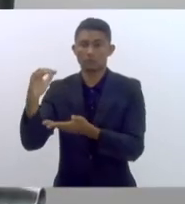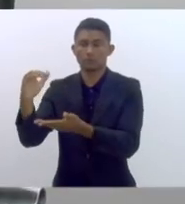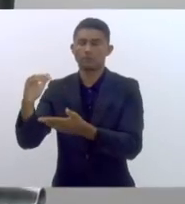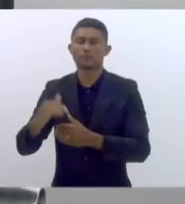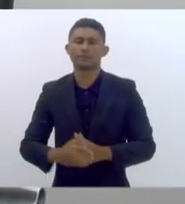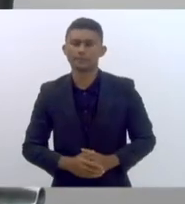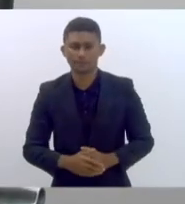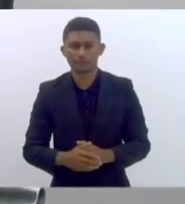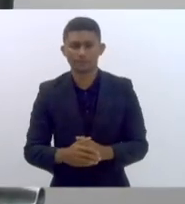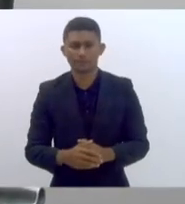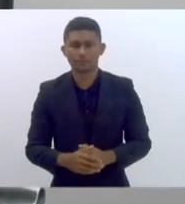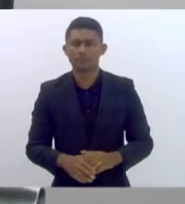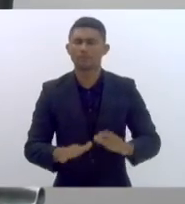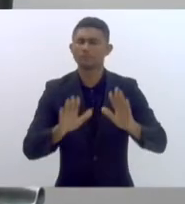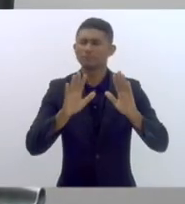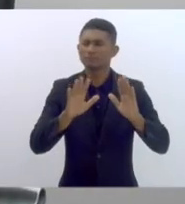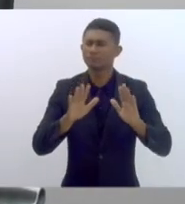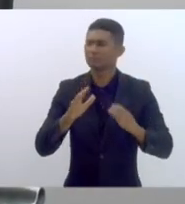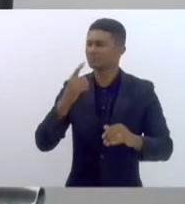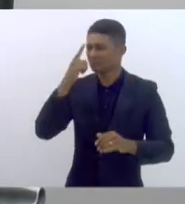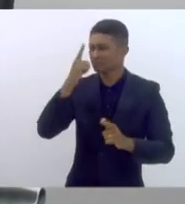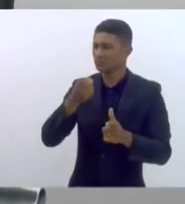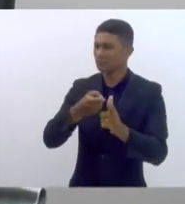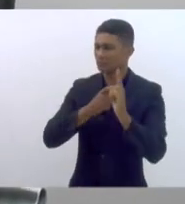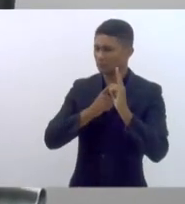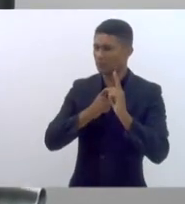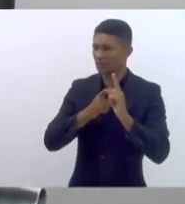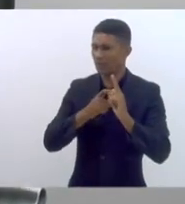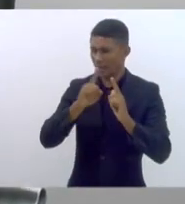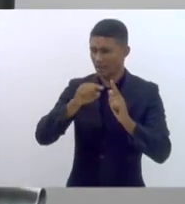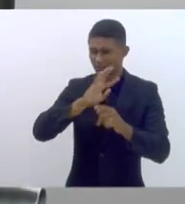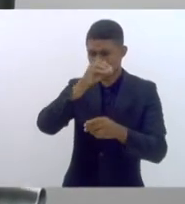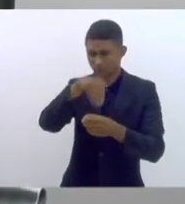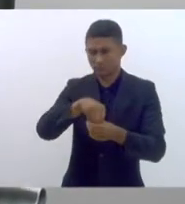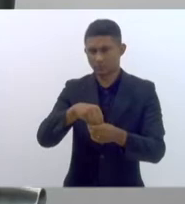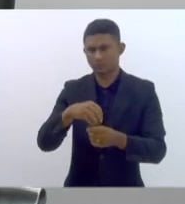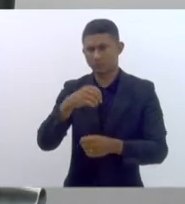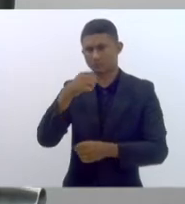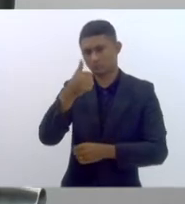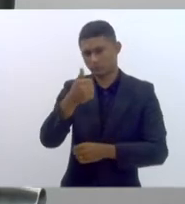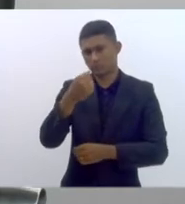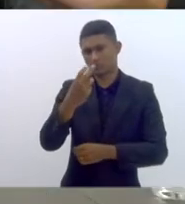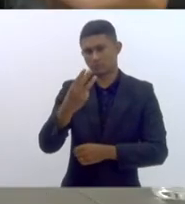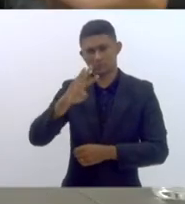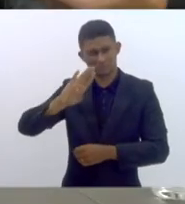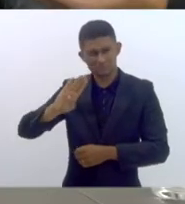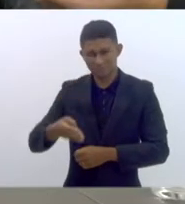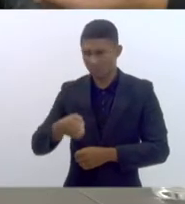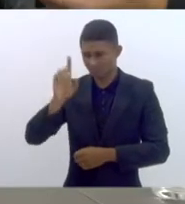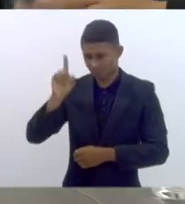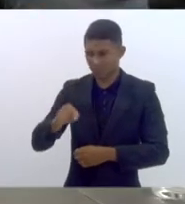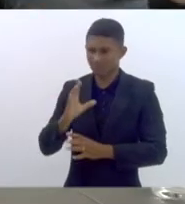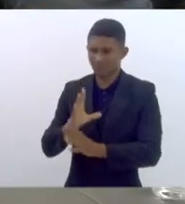aqui está dentro daqueles 13 bi que faz total?